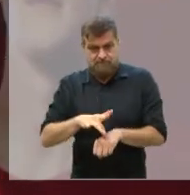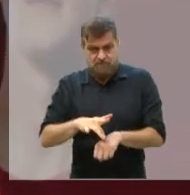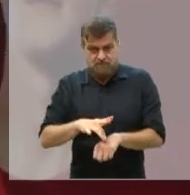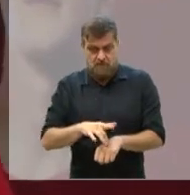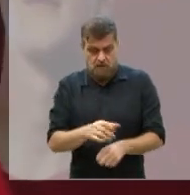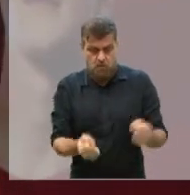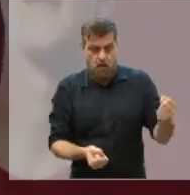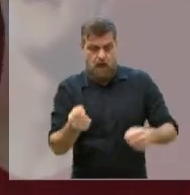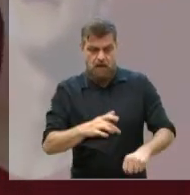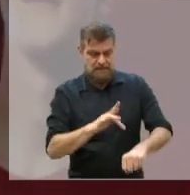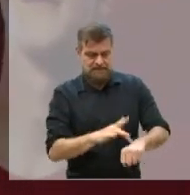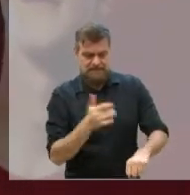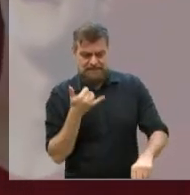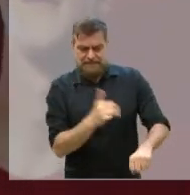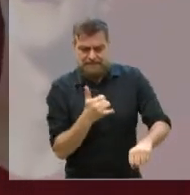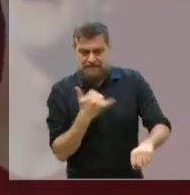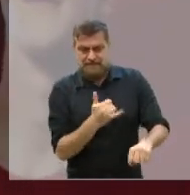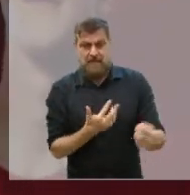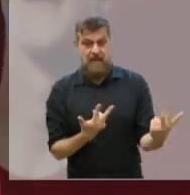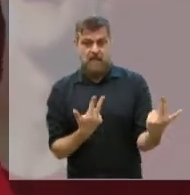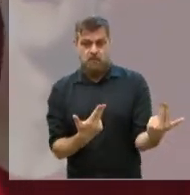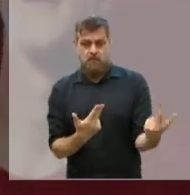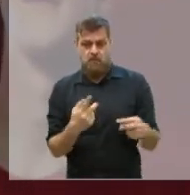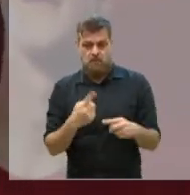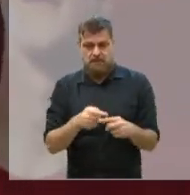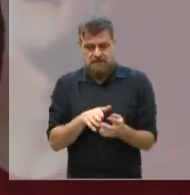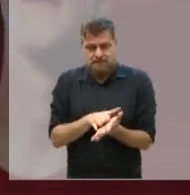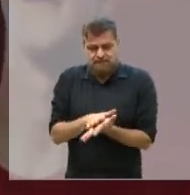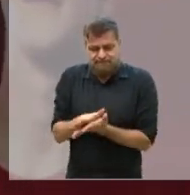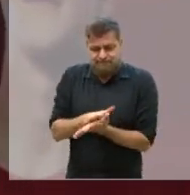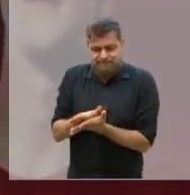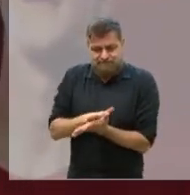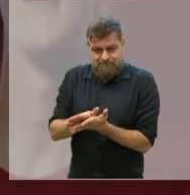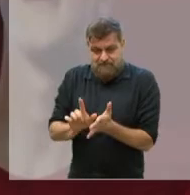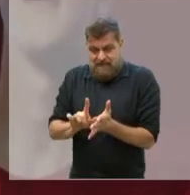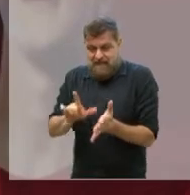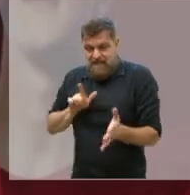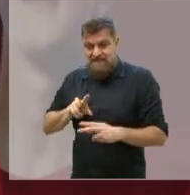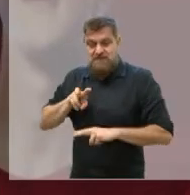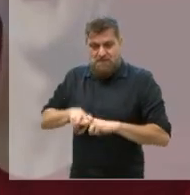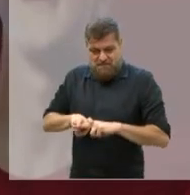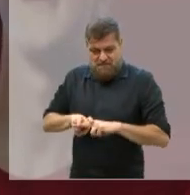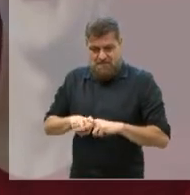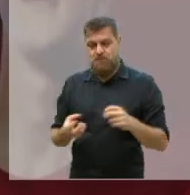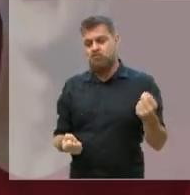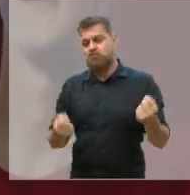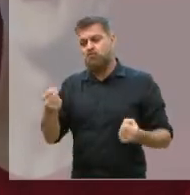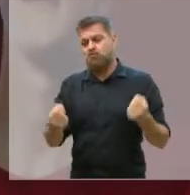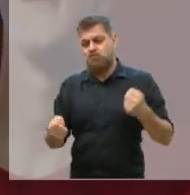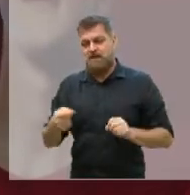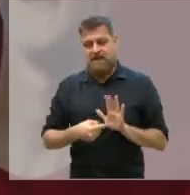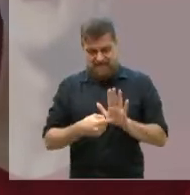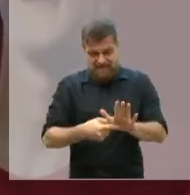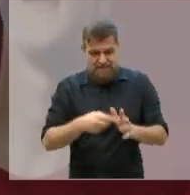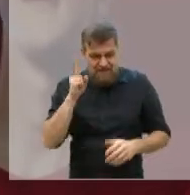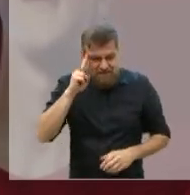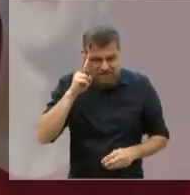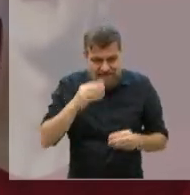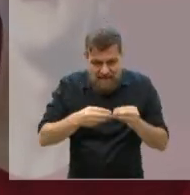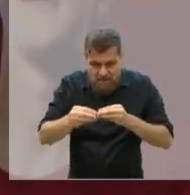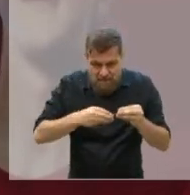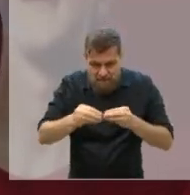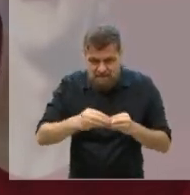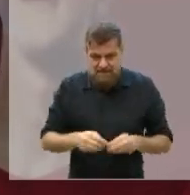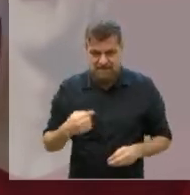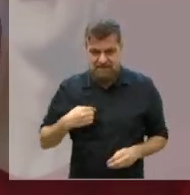no carro é exatamente igual aqui, porque eu estou atritando no banco do carro. E aqui eu estou atritando também, só que aquela borracha que eu mostrei lá dentro. Precisa